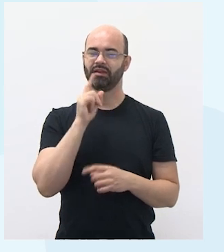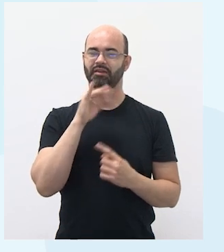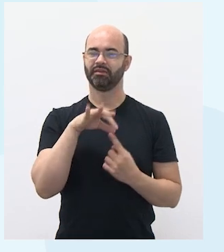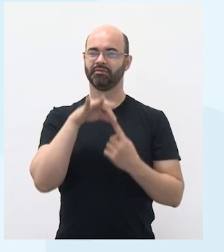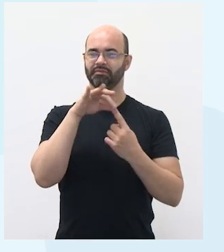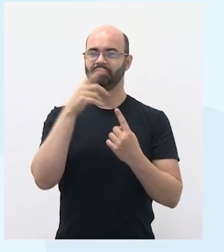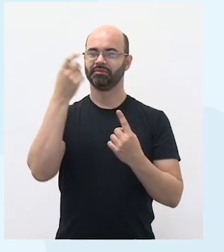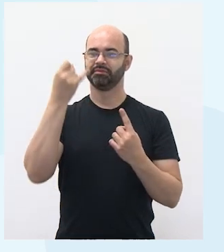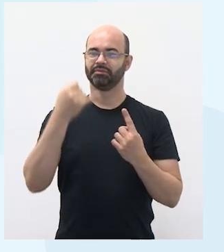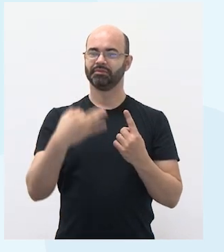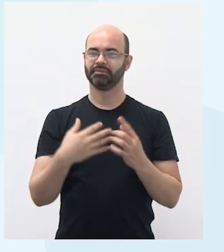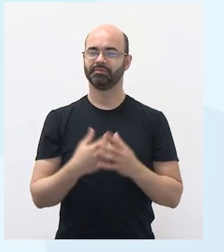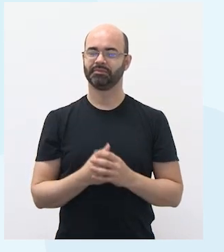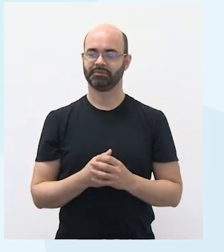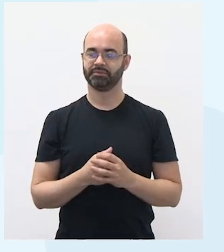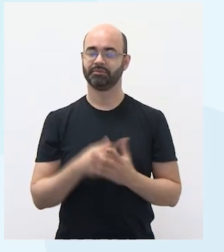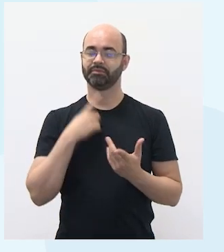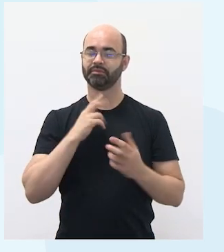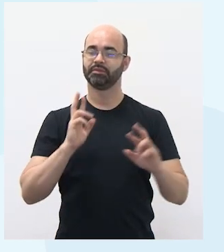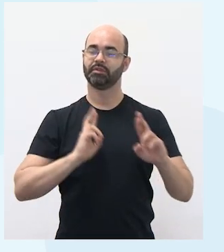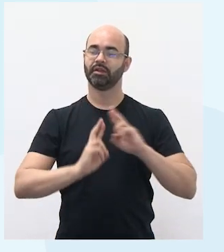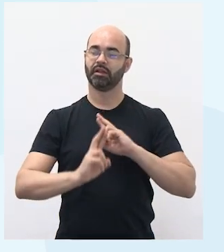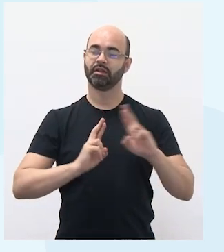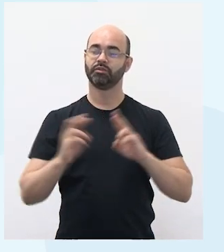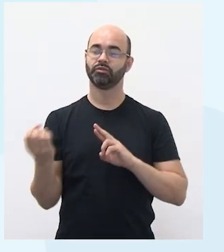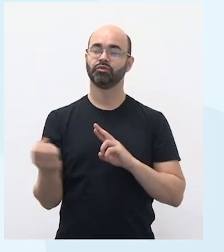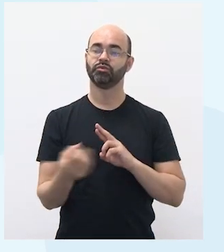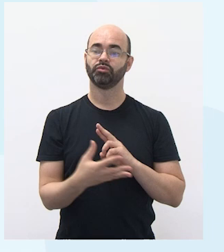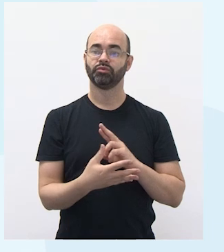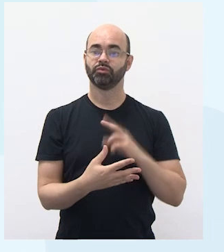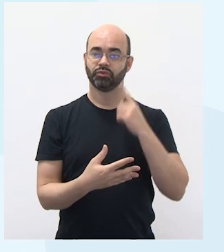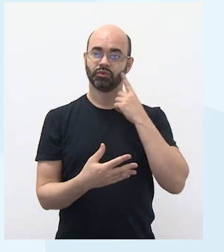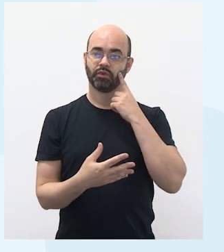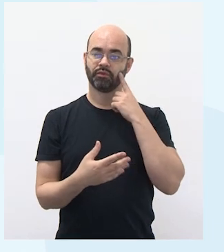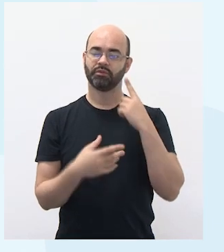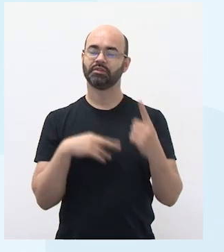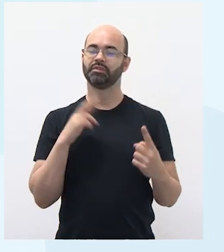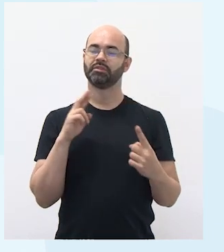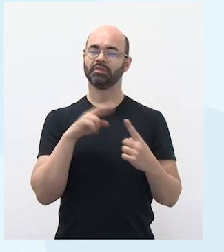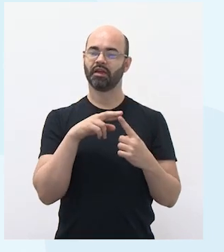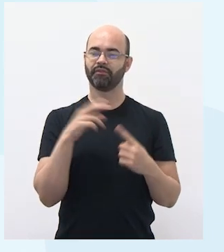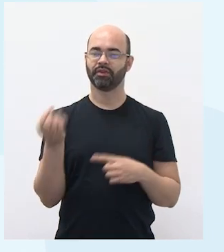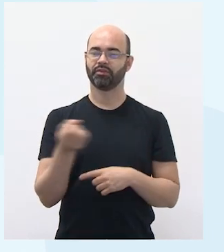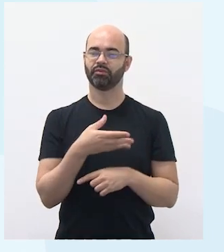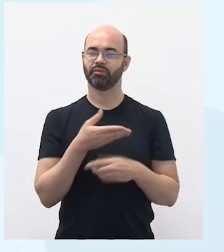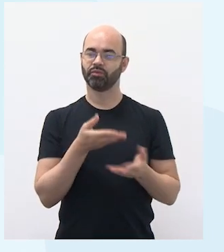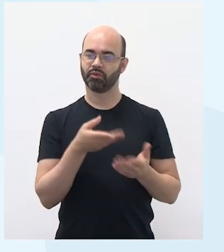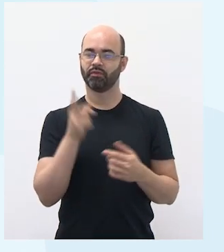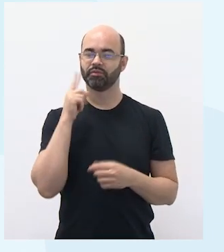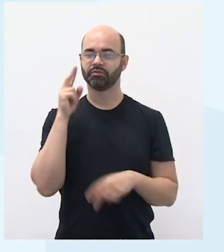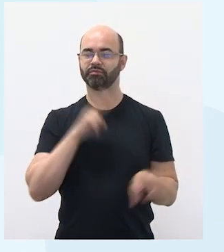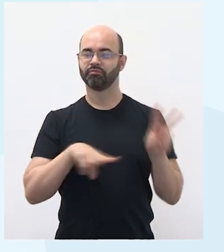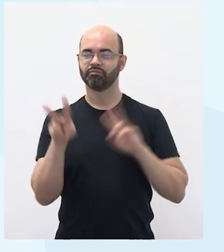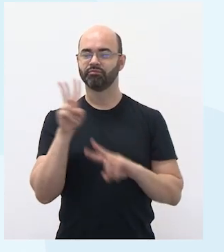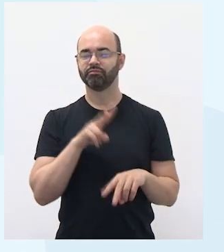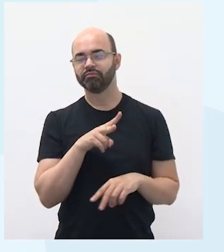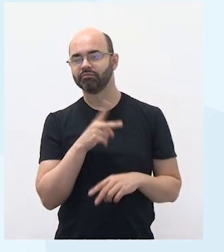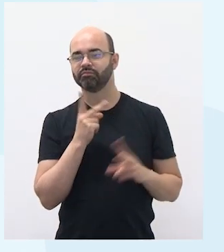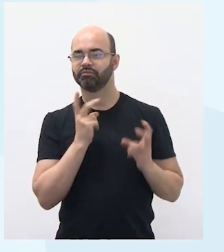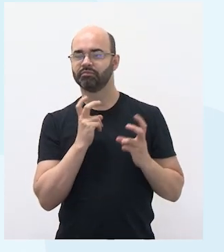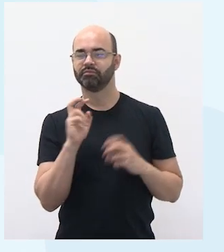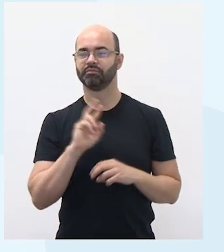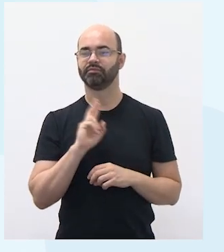representações que vai trazer aí novos referenciais e novos olhares, né? Então,